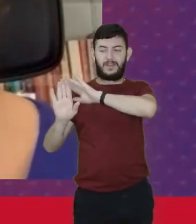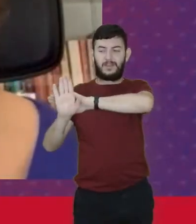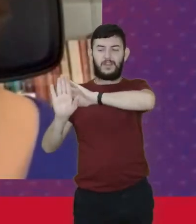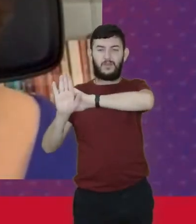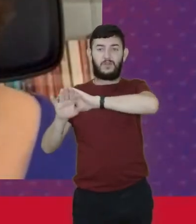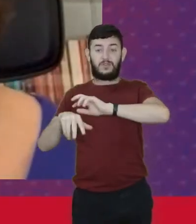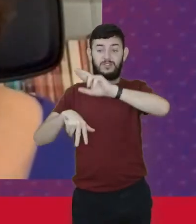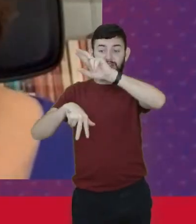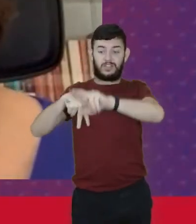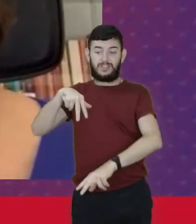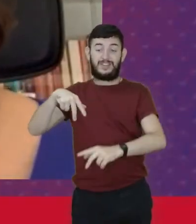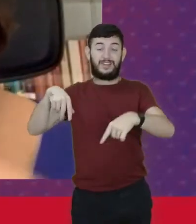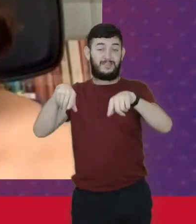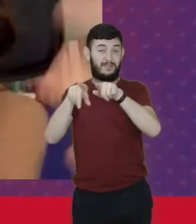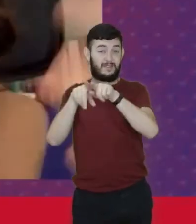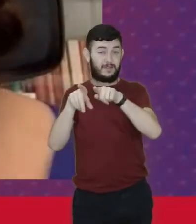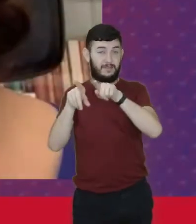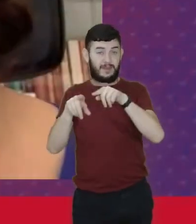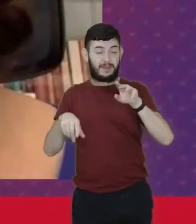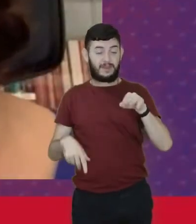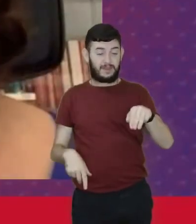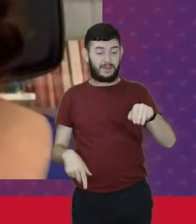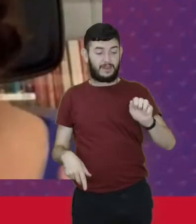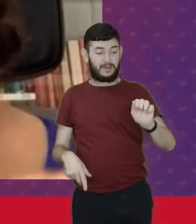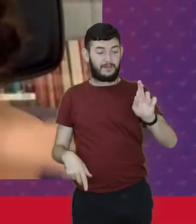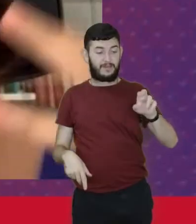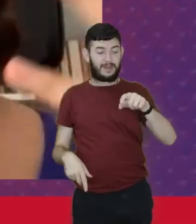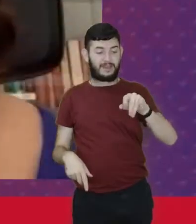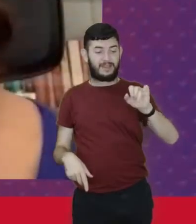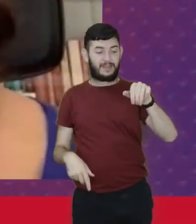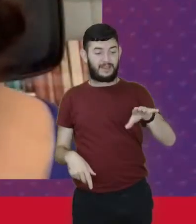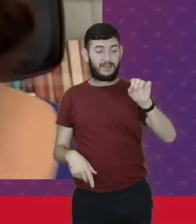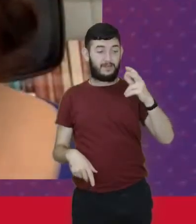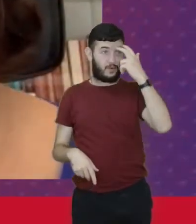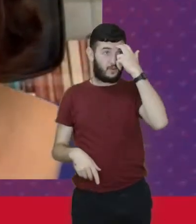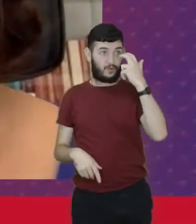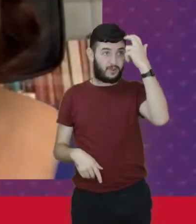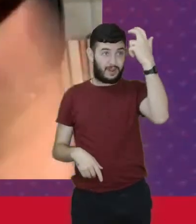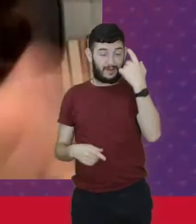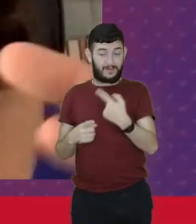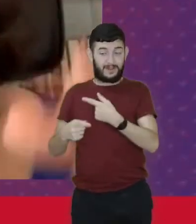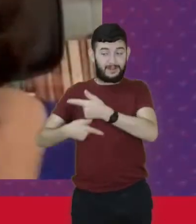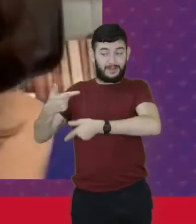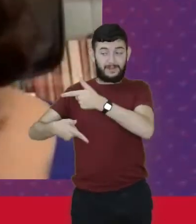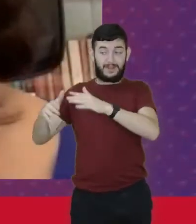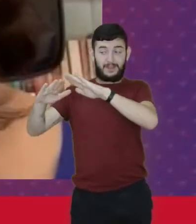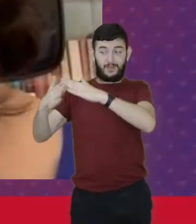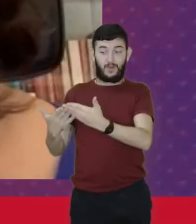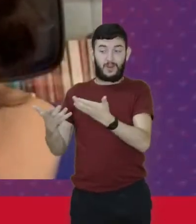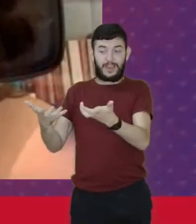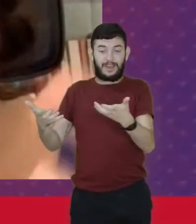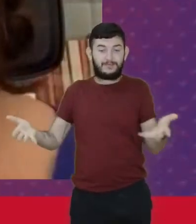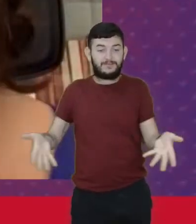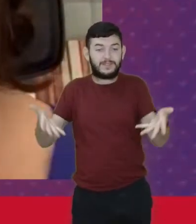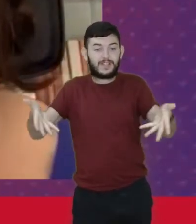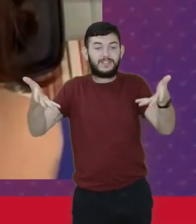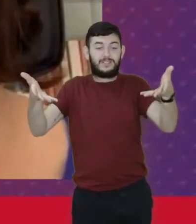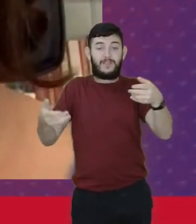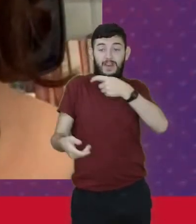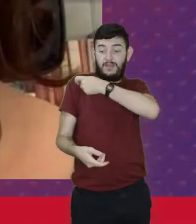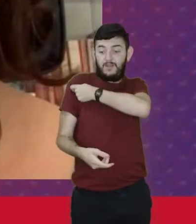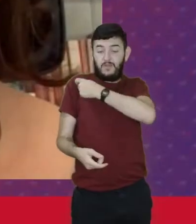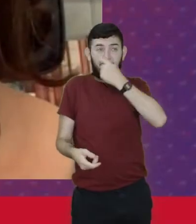marxismo cultural, porque elas estão na escola, querem que os alunos pensem, são mulheres, dividem